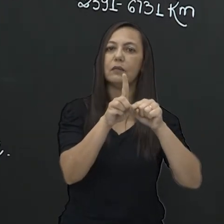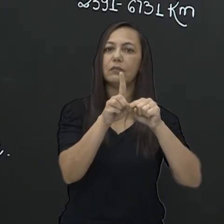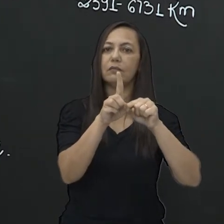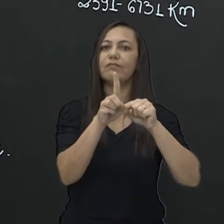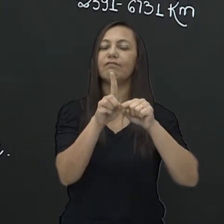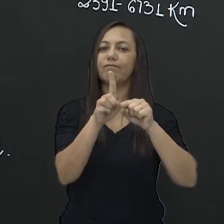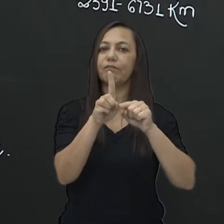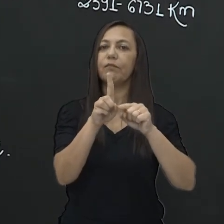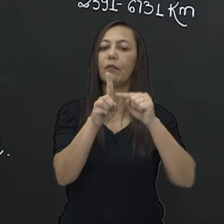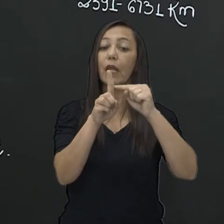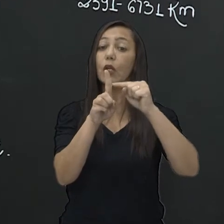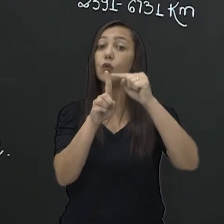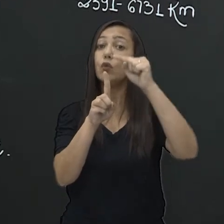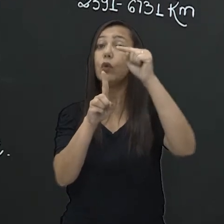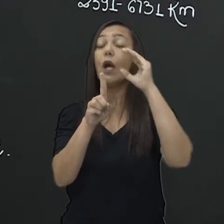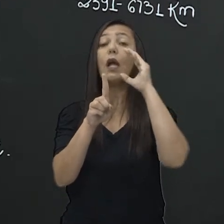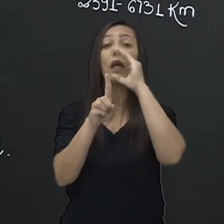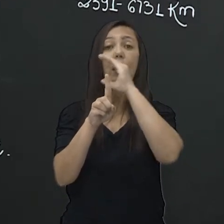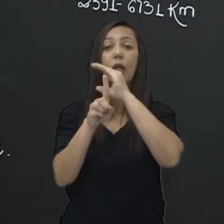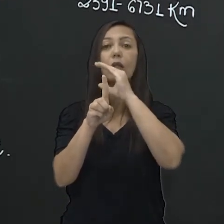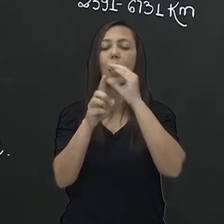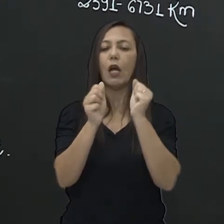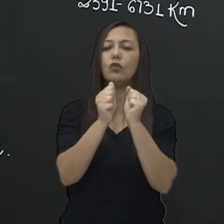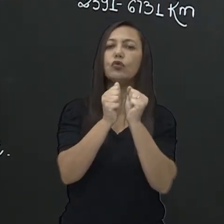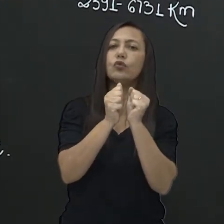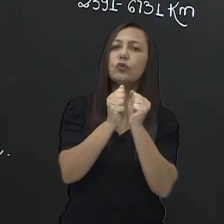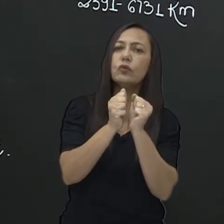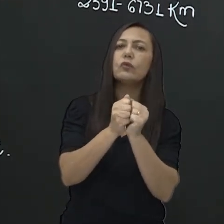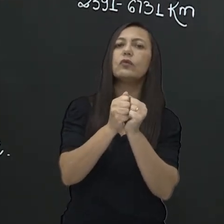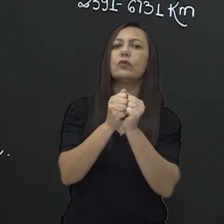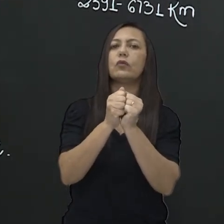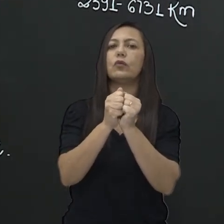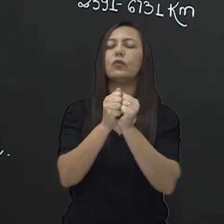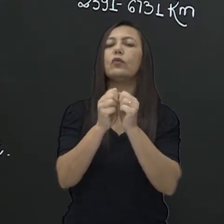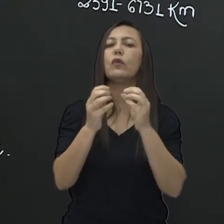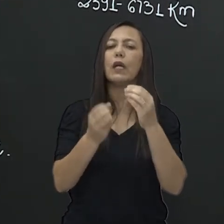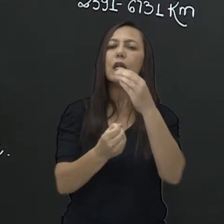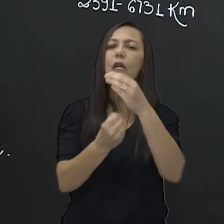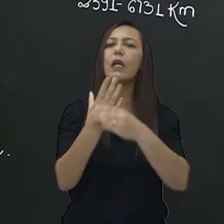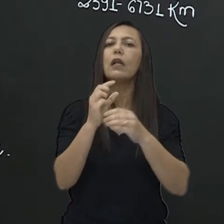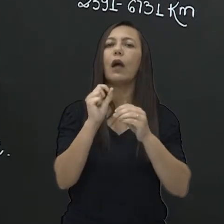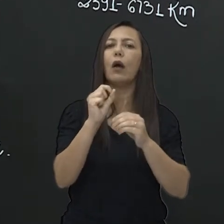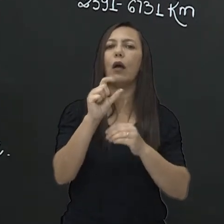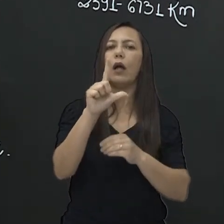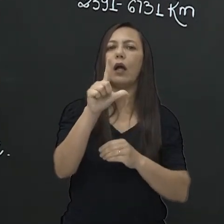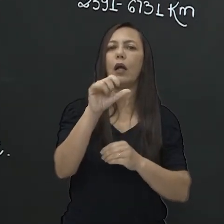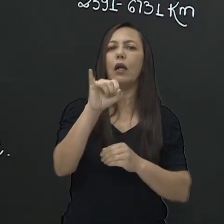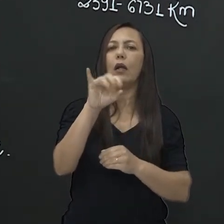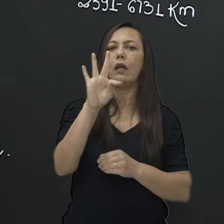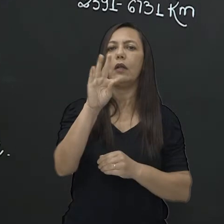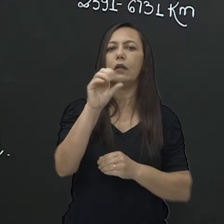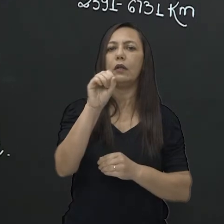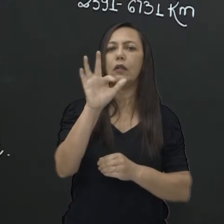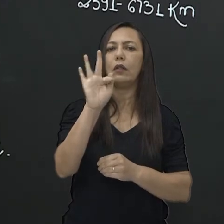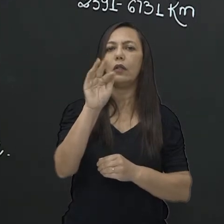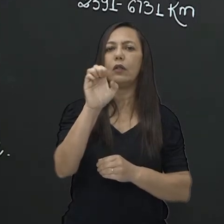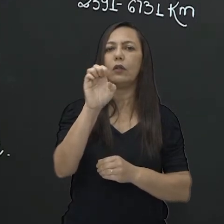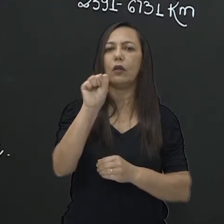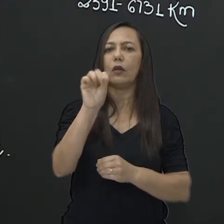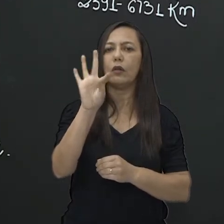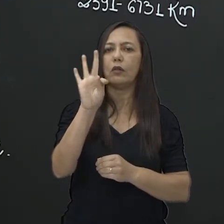muito quente, e ele vai formar junto com a crosta o que a gente chama de litosfera. Então, as placas que estão aqui,